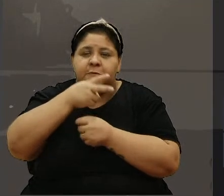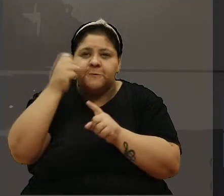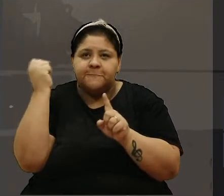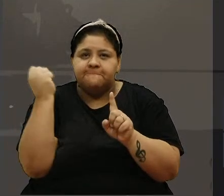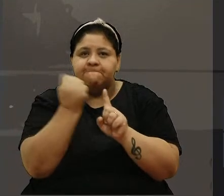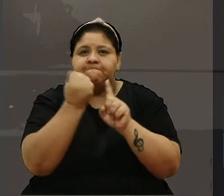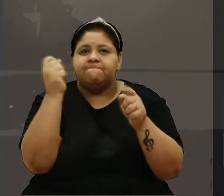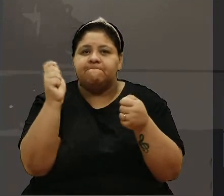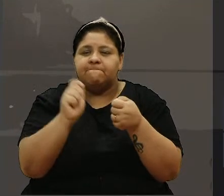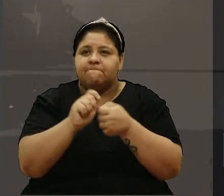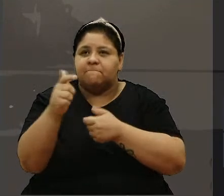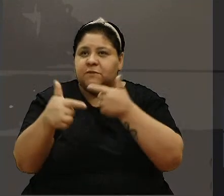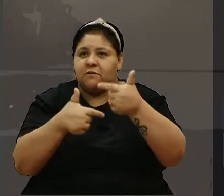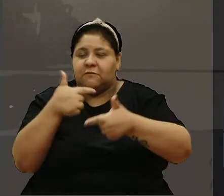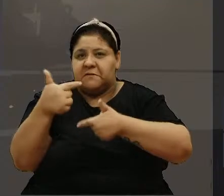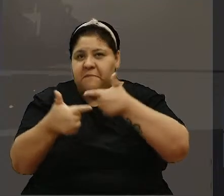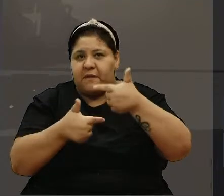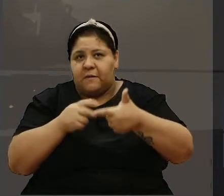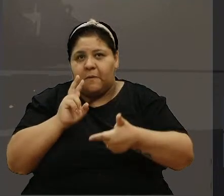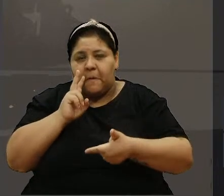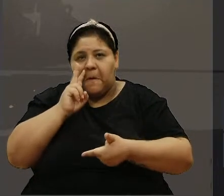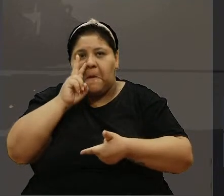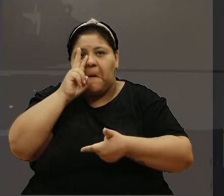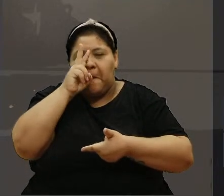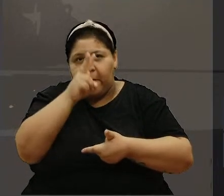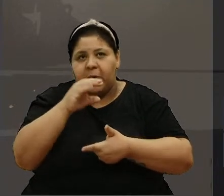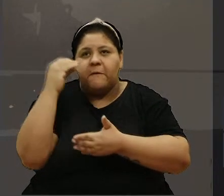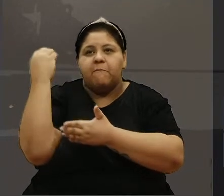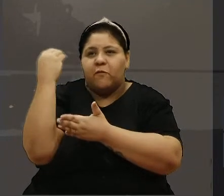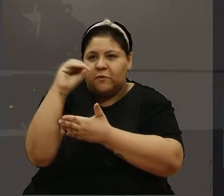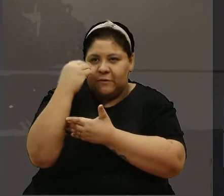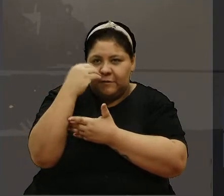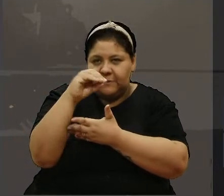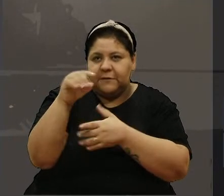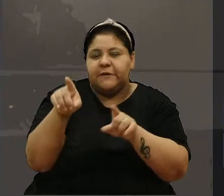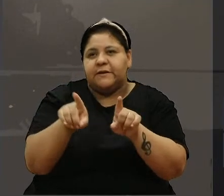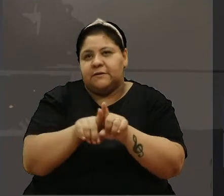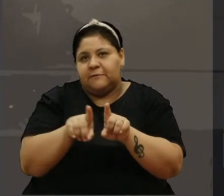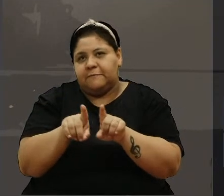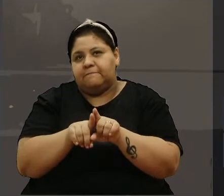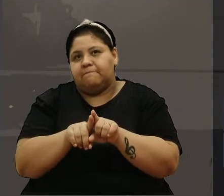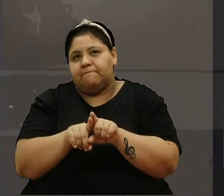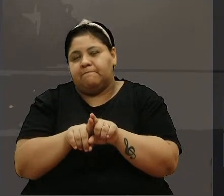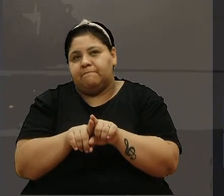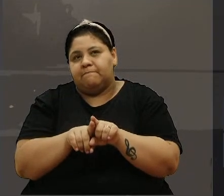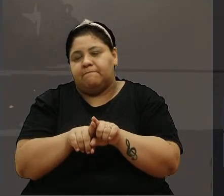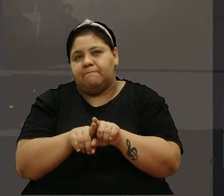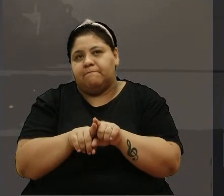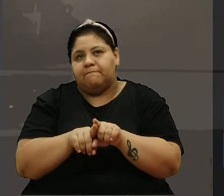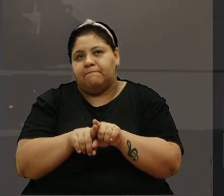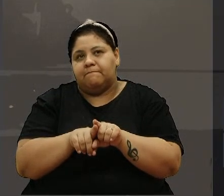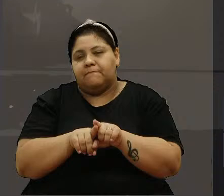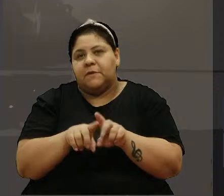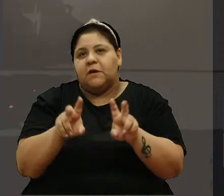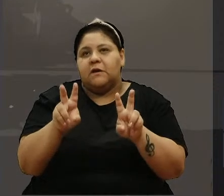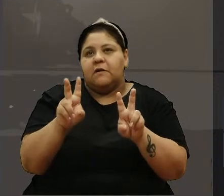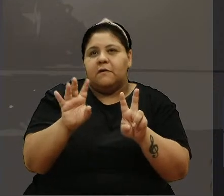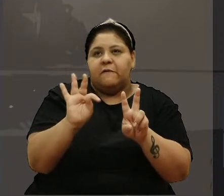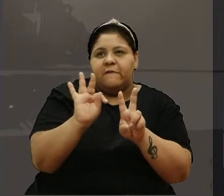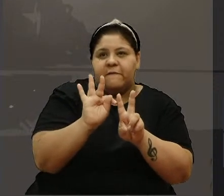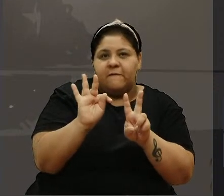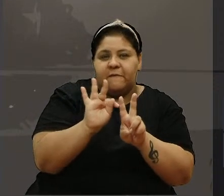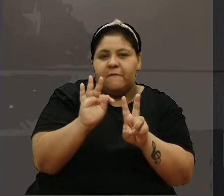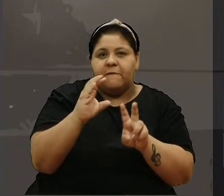trabalho extremamente forte, que foi, além da cidade de Porto Alegre, no Vale do Rio Taquari, Caí,